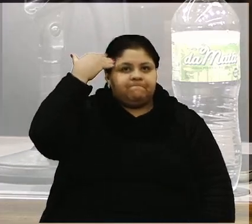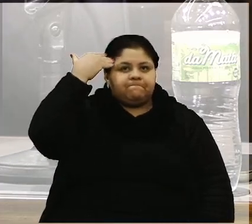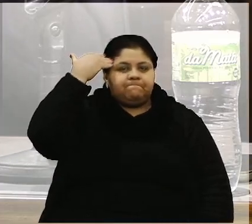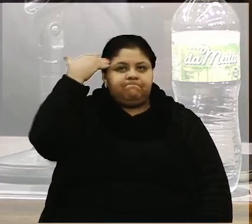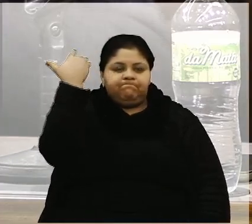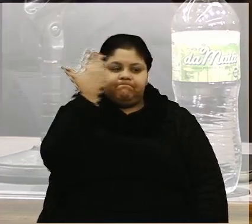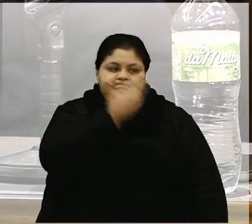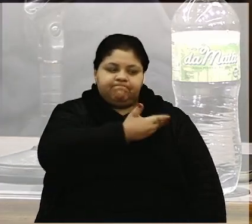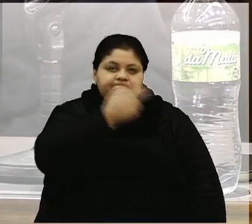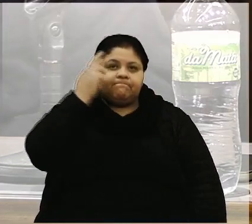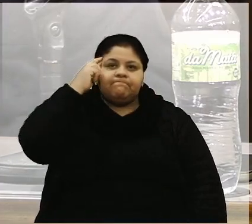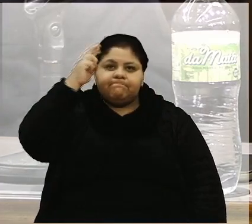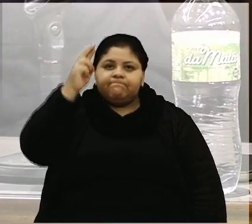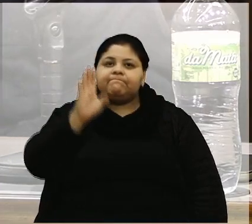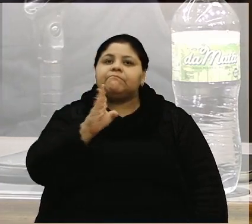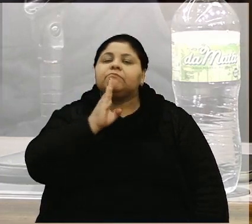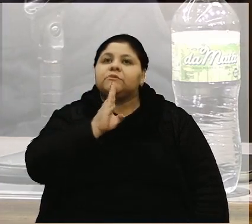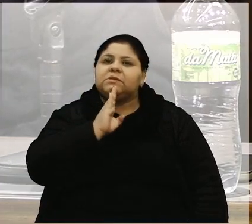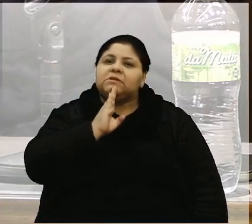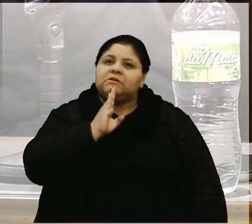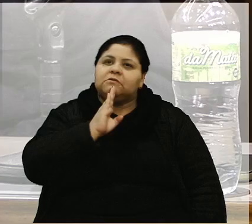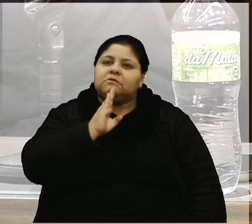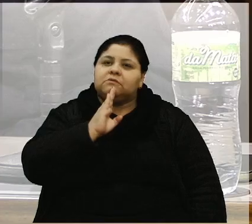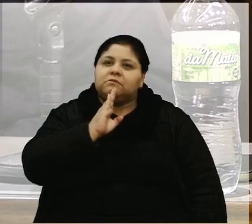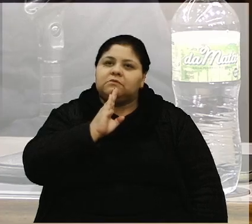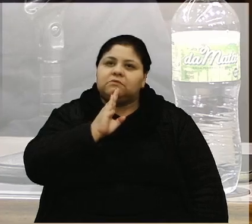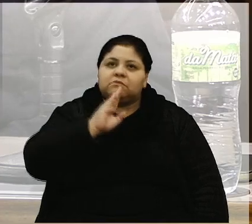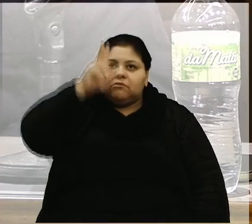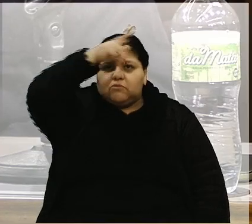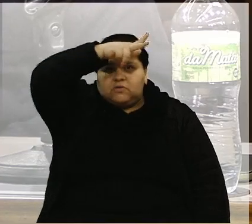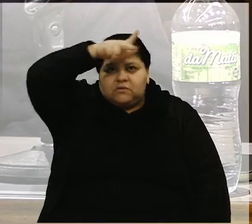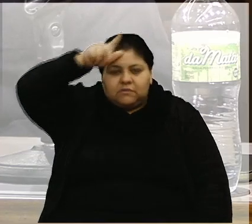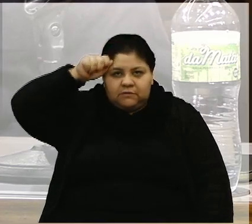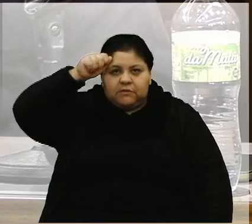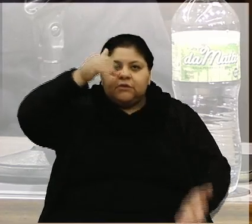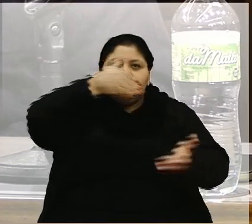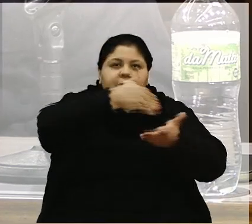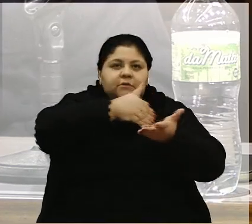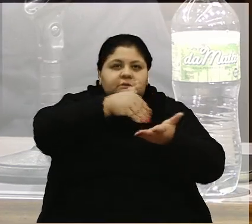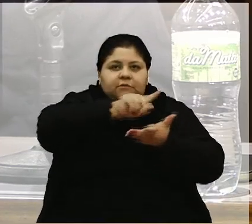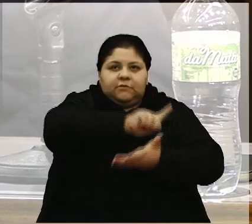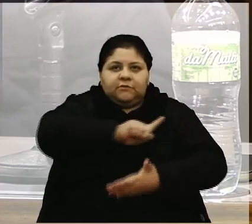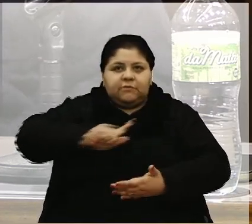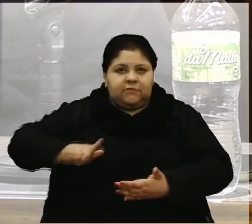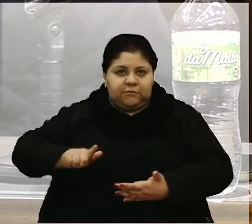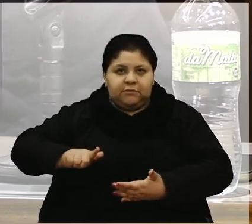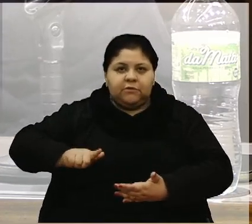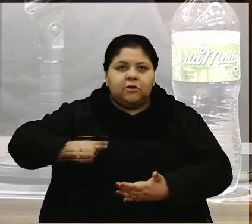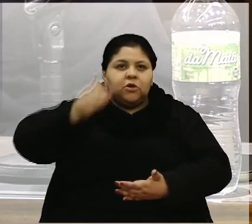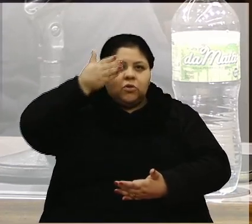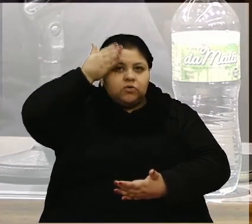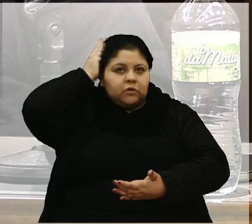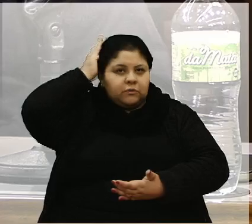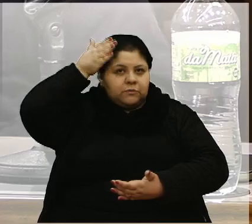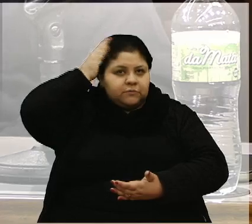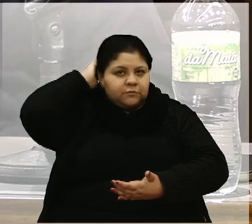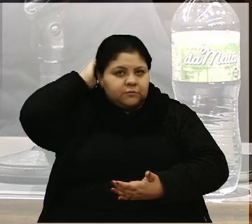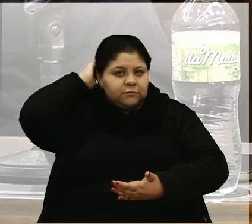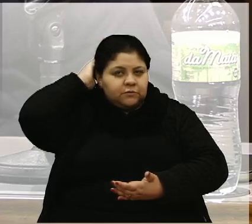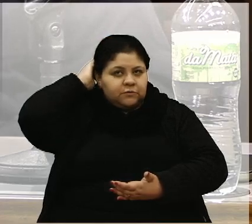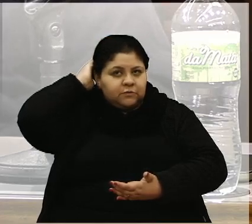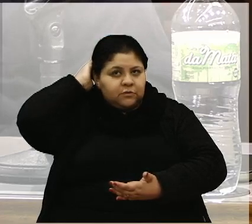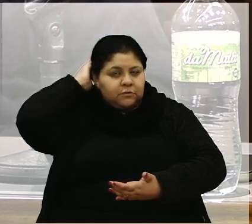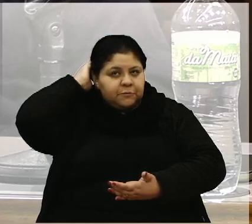senhor que conhece muito bem a questão de prefeitura, o senhor foi secretário de governo do prefeito Alceu. Até o